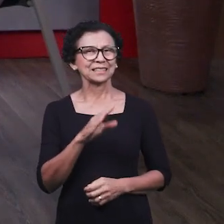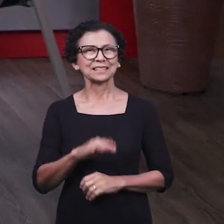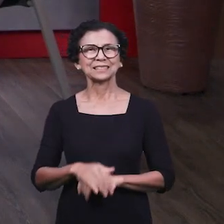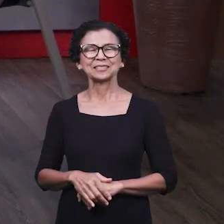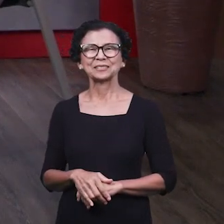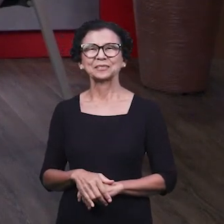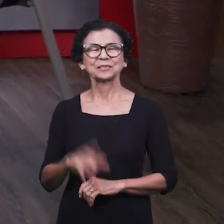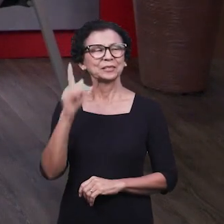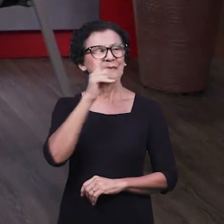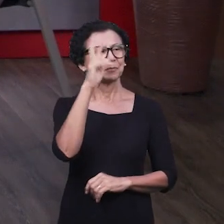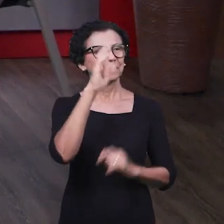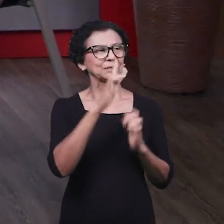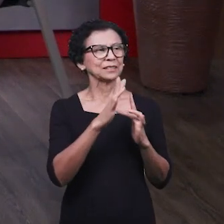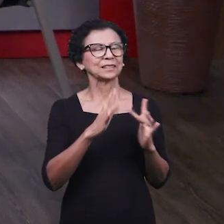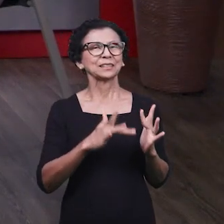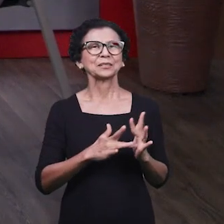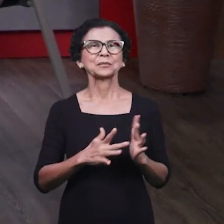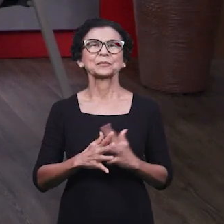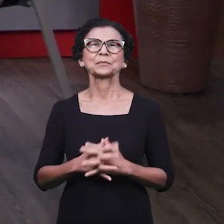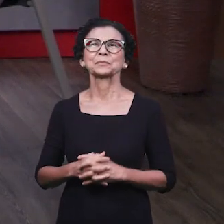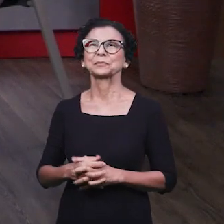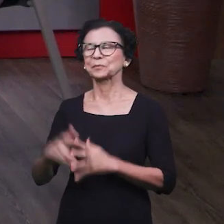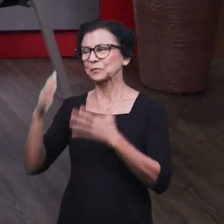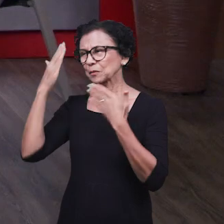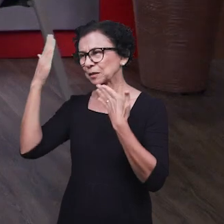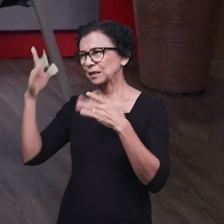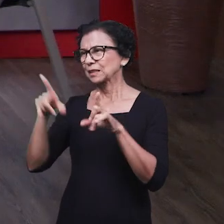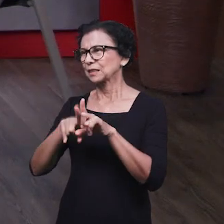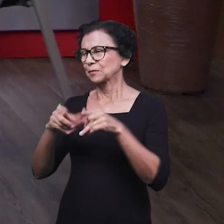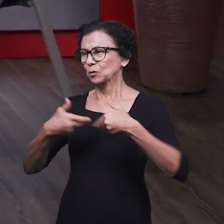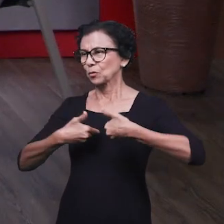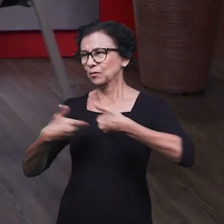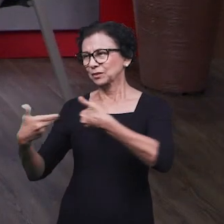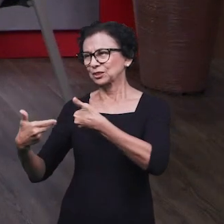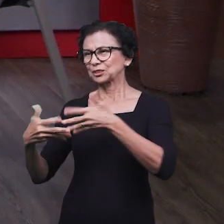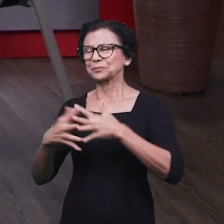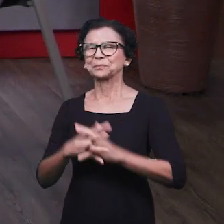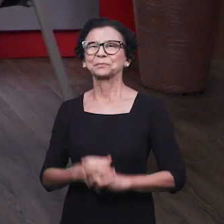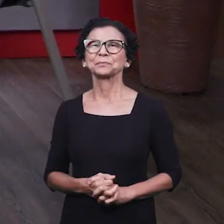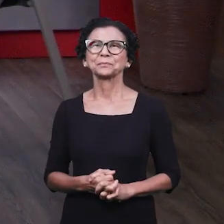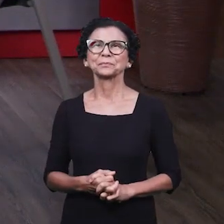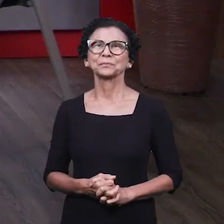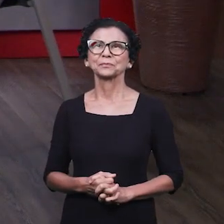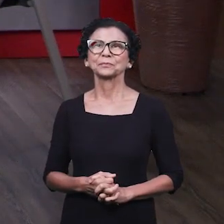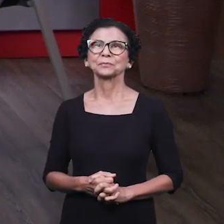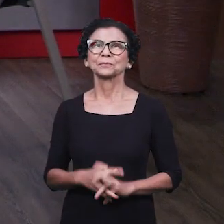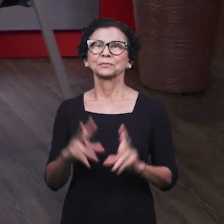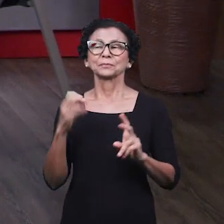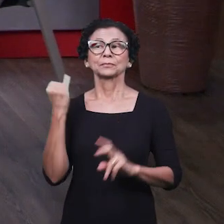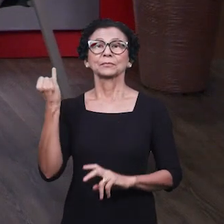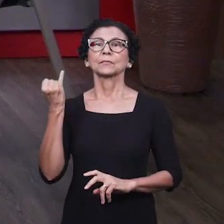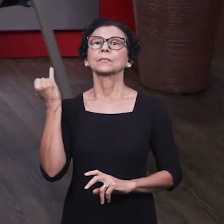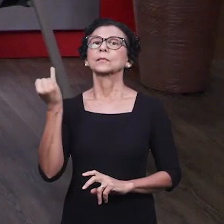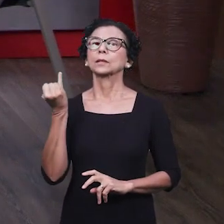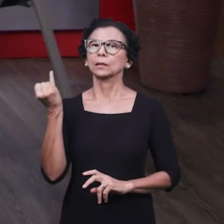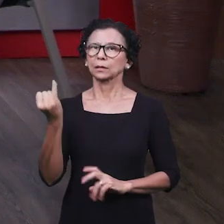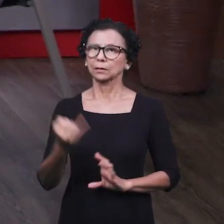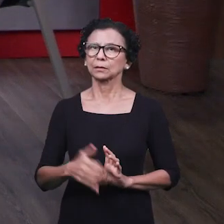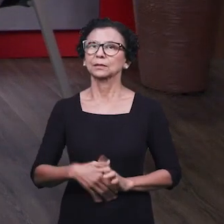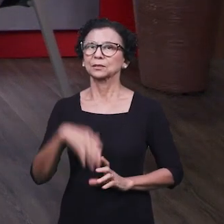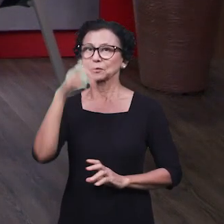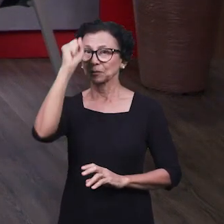obrigado, minha irmã. A paz do Senhor. A paz do Senhor. Muito obrigada também pelo convite. Assunto de grande relevância, muito importante,